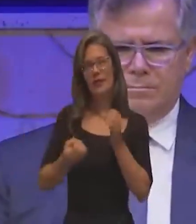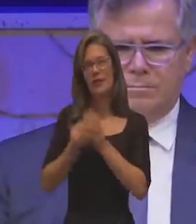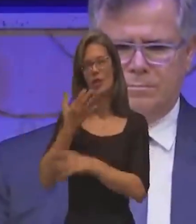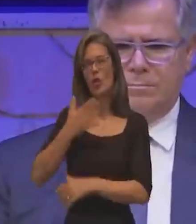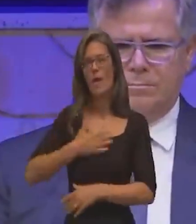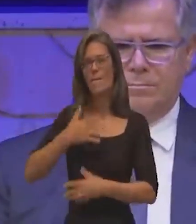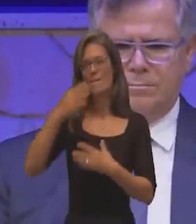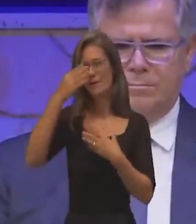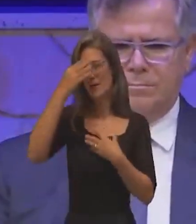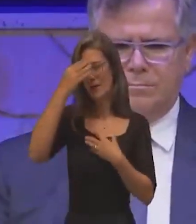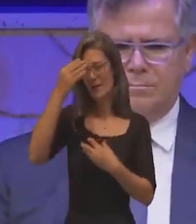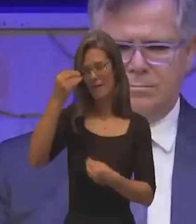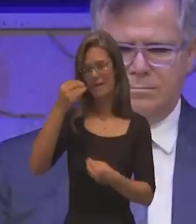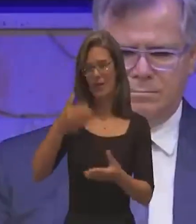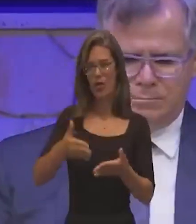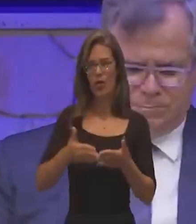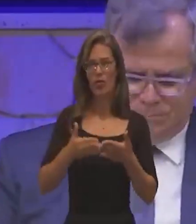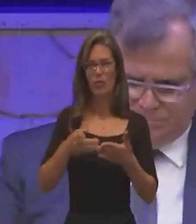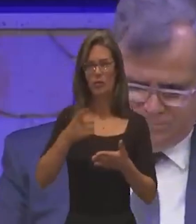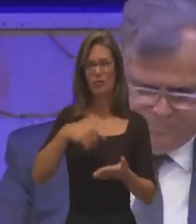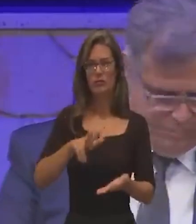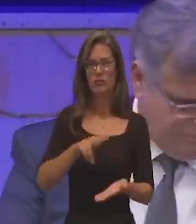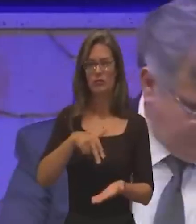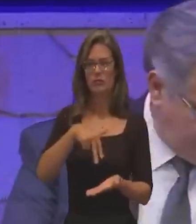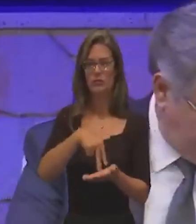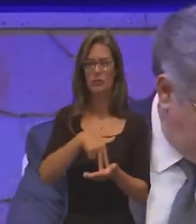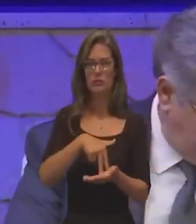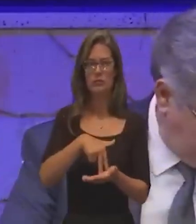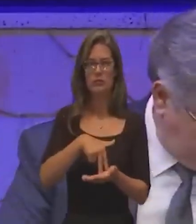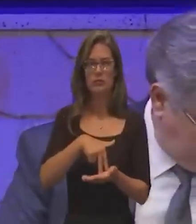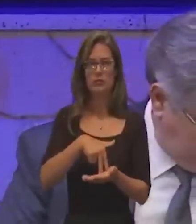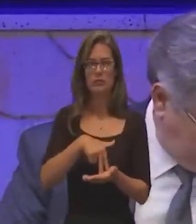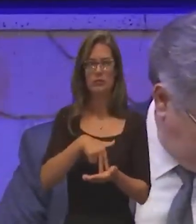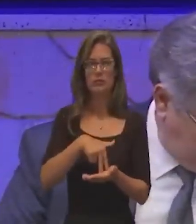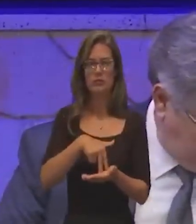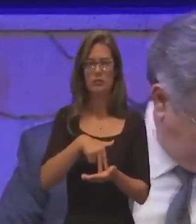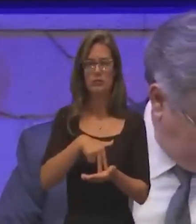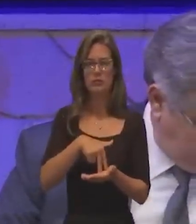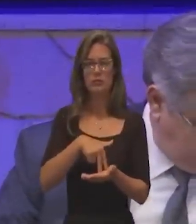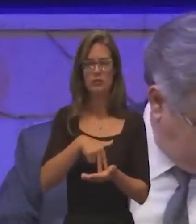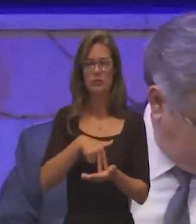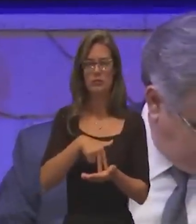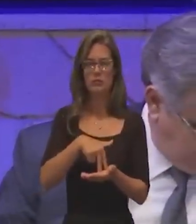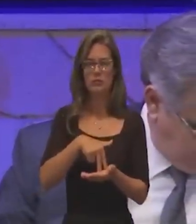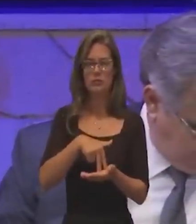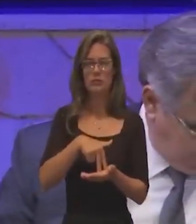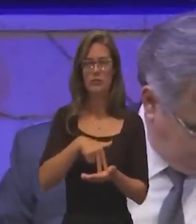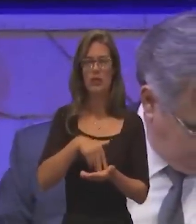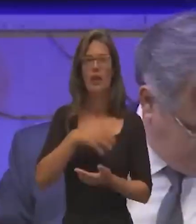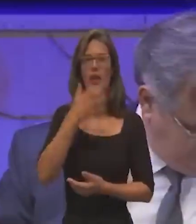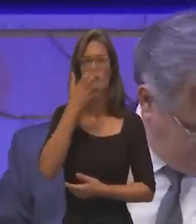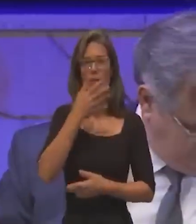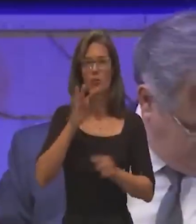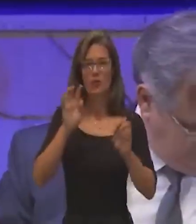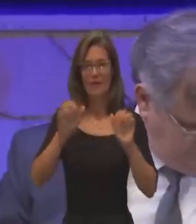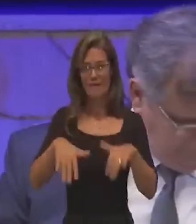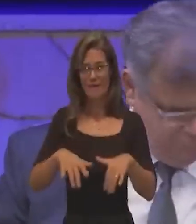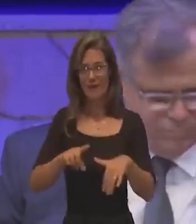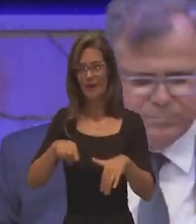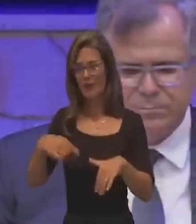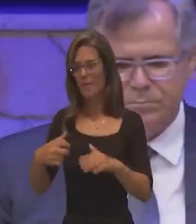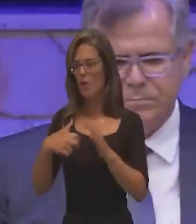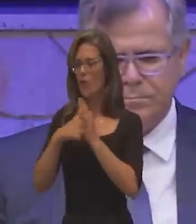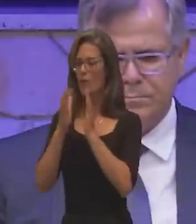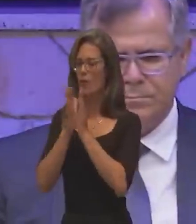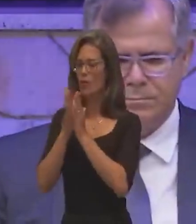Eu convido você a se colocar de pé. Também depois, se nós cantarmos, eu quero fazer mais uma oração com você nessa noite.